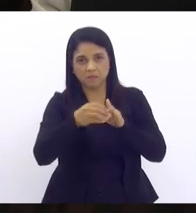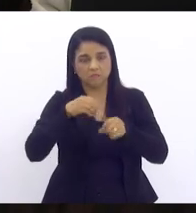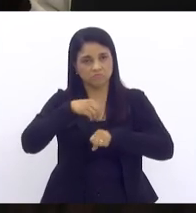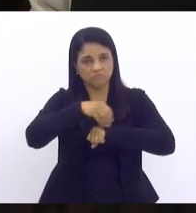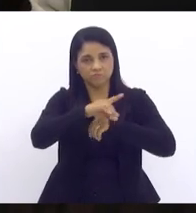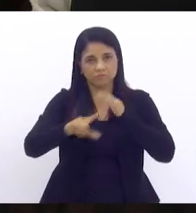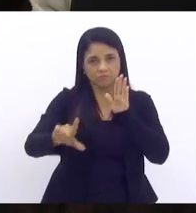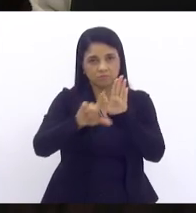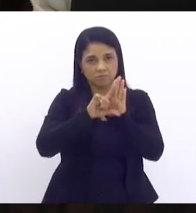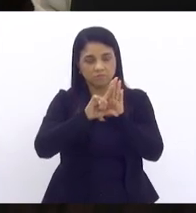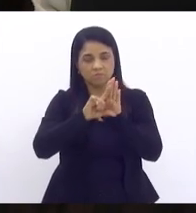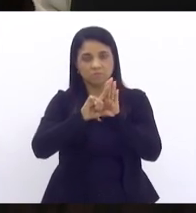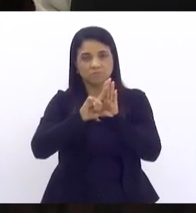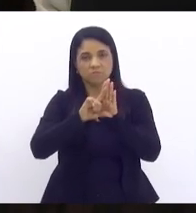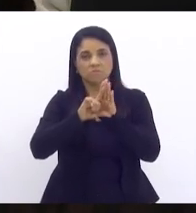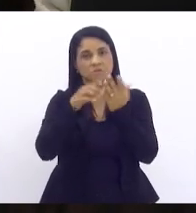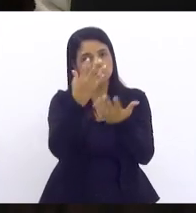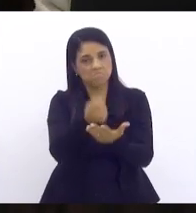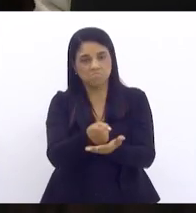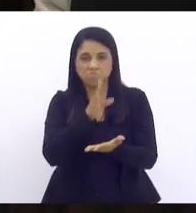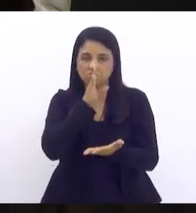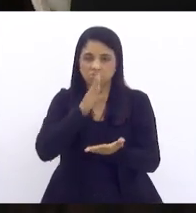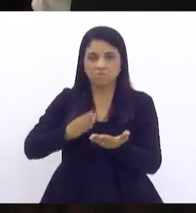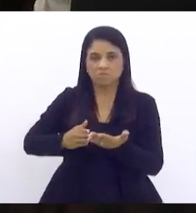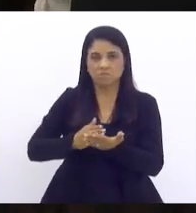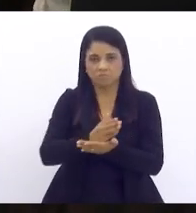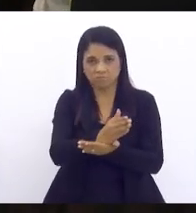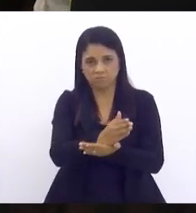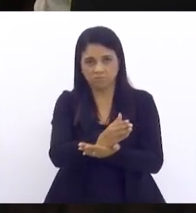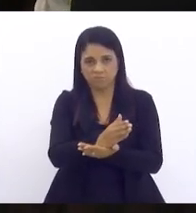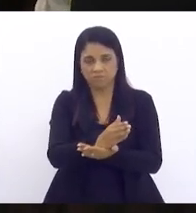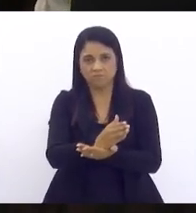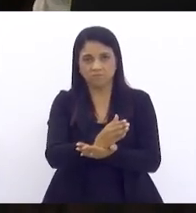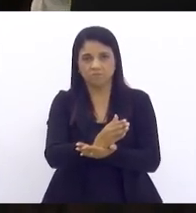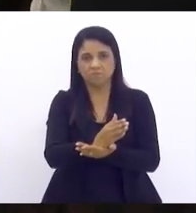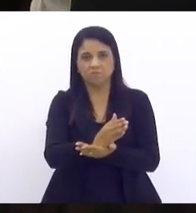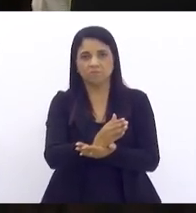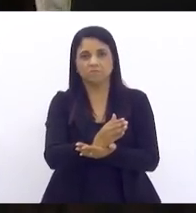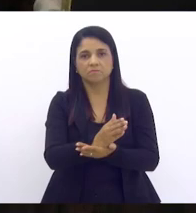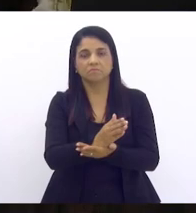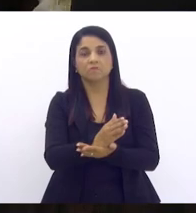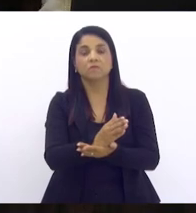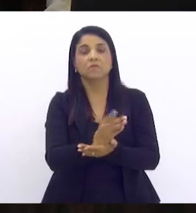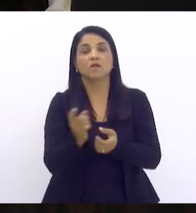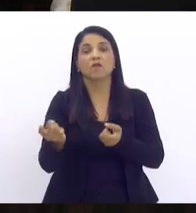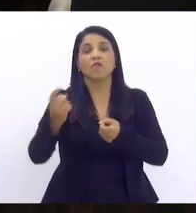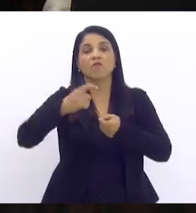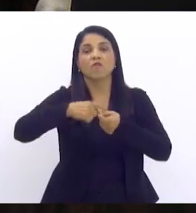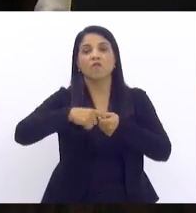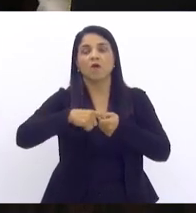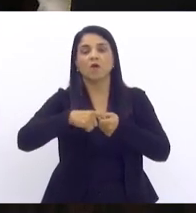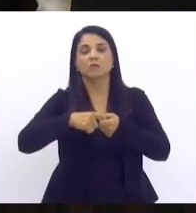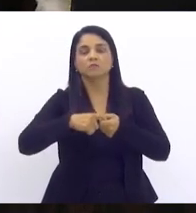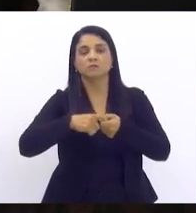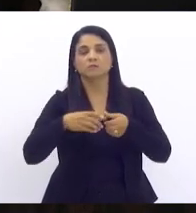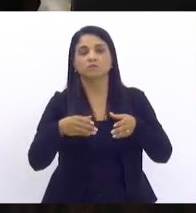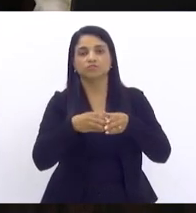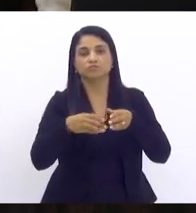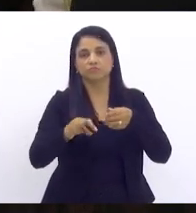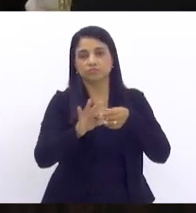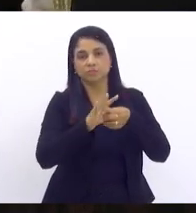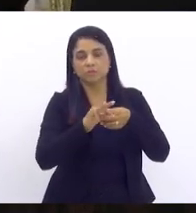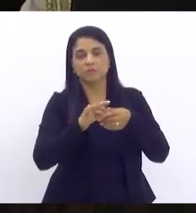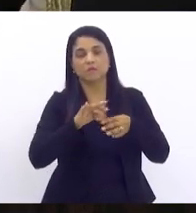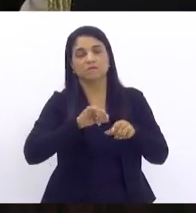Indicações Legislativas. Senhores que aprovam, permaneçam como estão. Aprovado, retorno ao autor para transformação em indicação